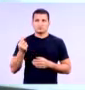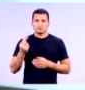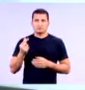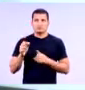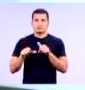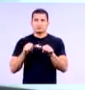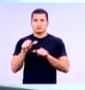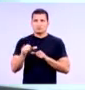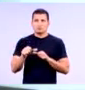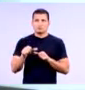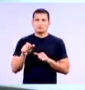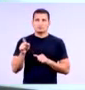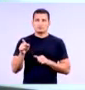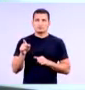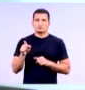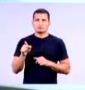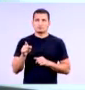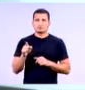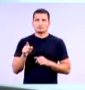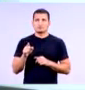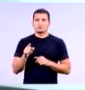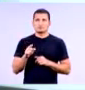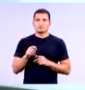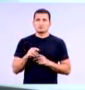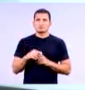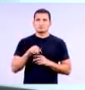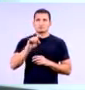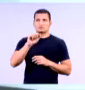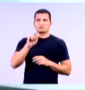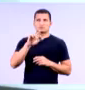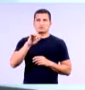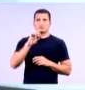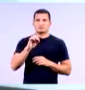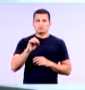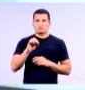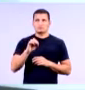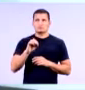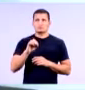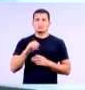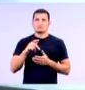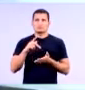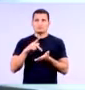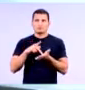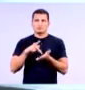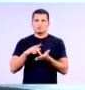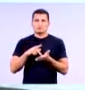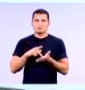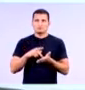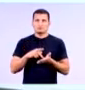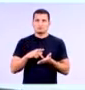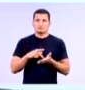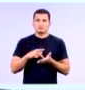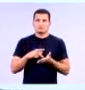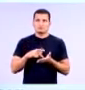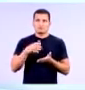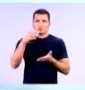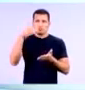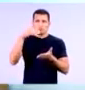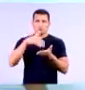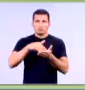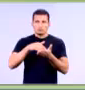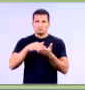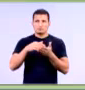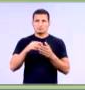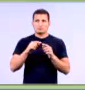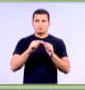esse flagzinho, esse estado, para, olha, o saldo efetuado foi verdadeiro. E no final, na última linha, o que eu